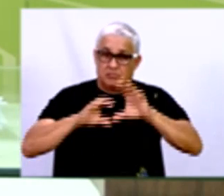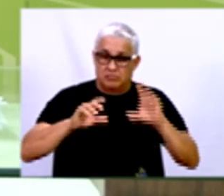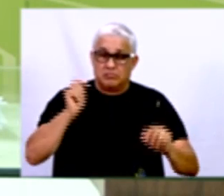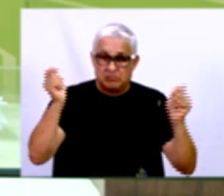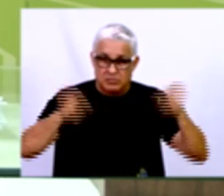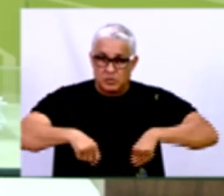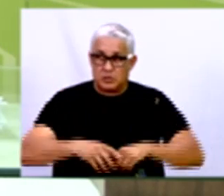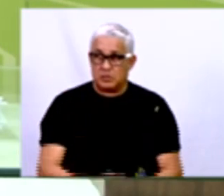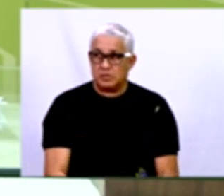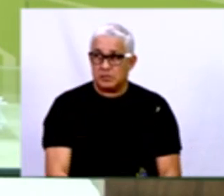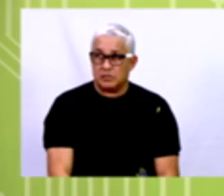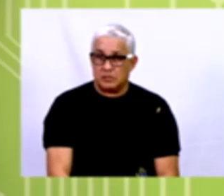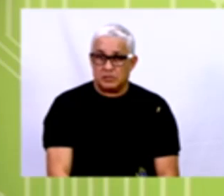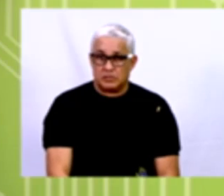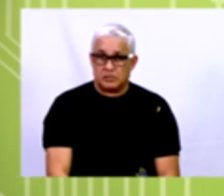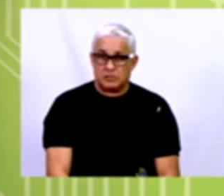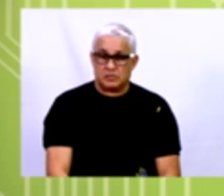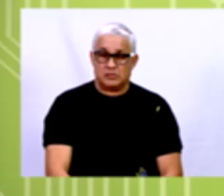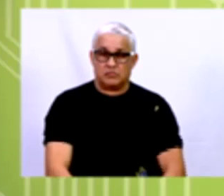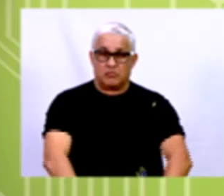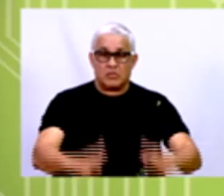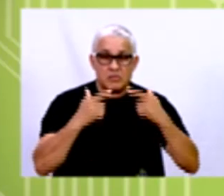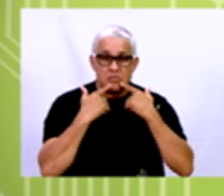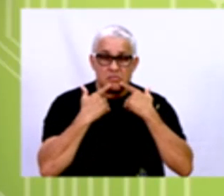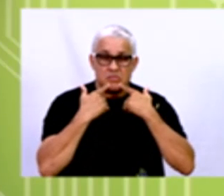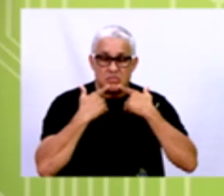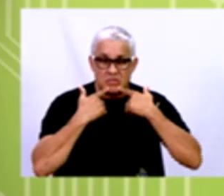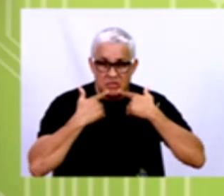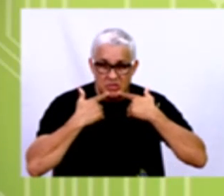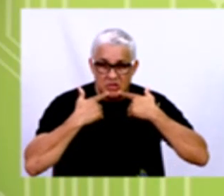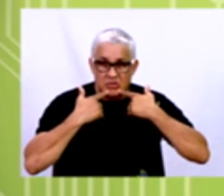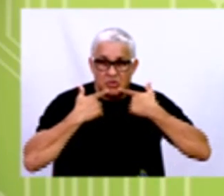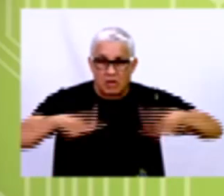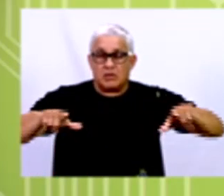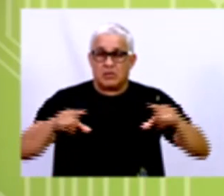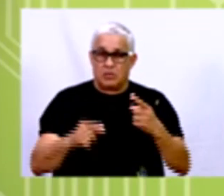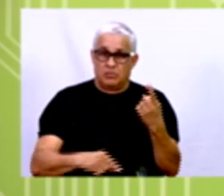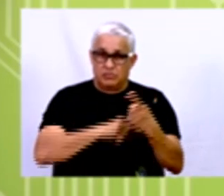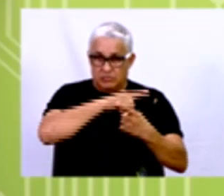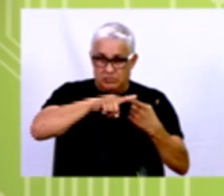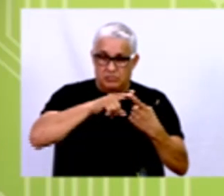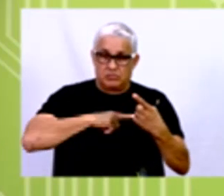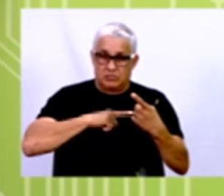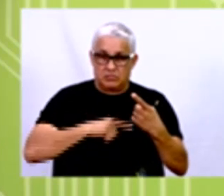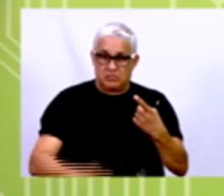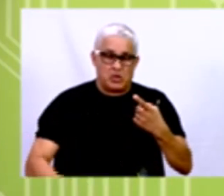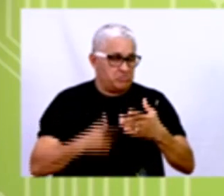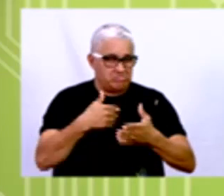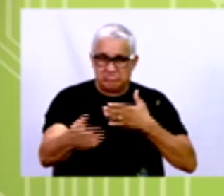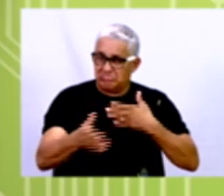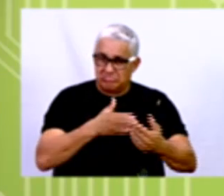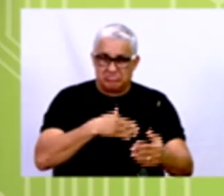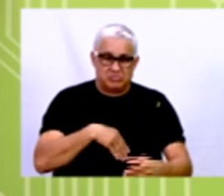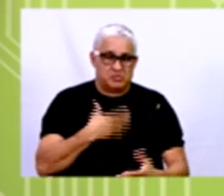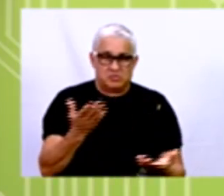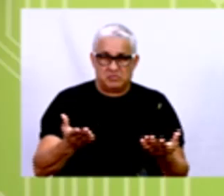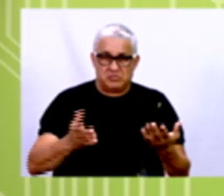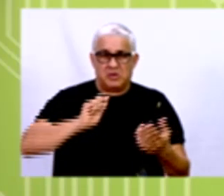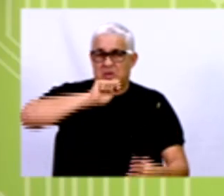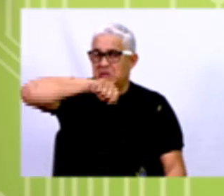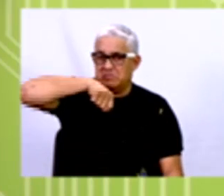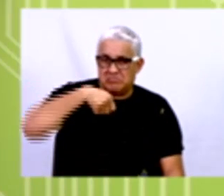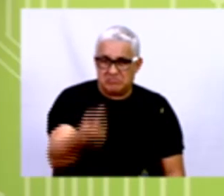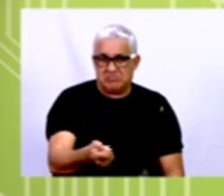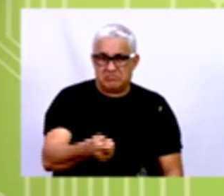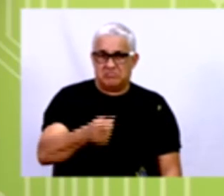aconteça. A linguagem é um deles. A linguagem constitui qualquer tipo de sinais,